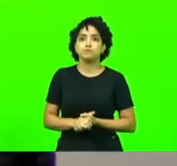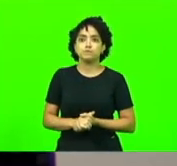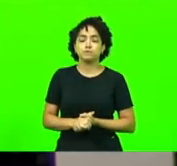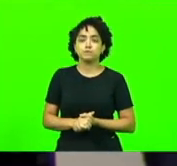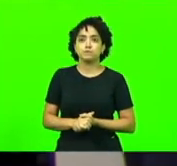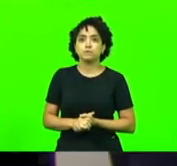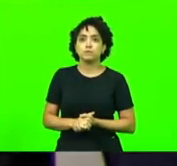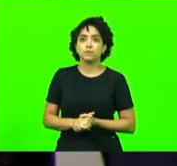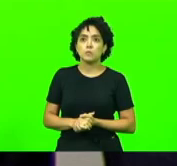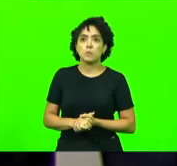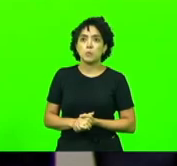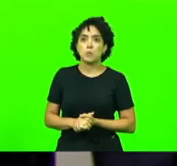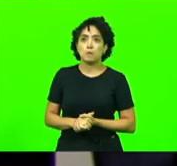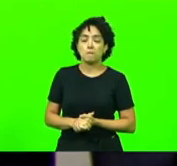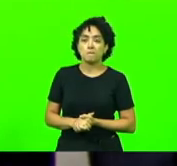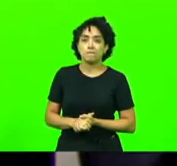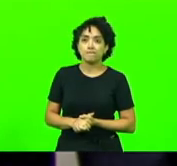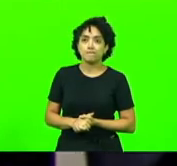ao deputado Bruno.